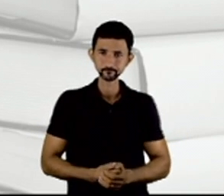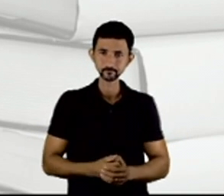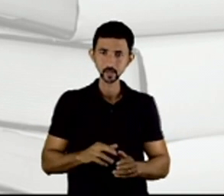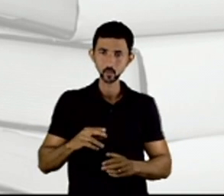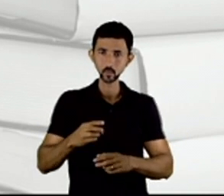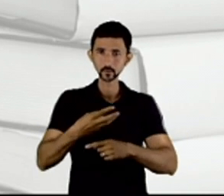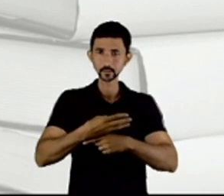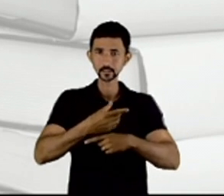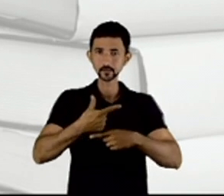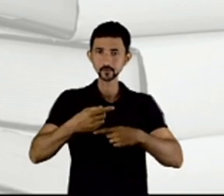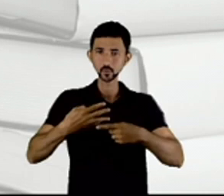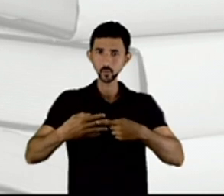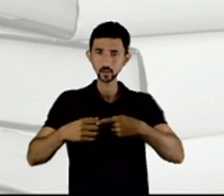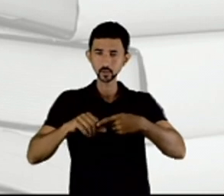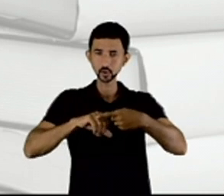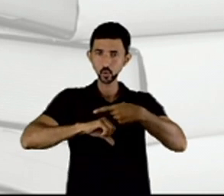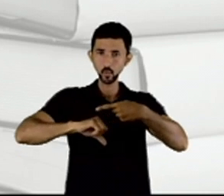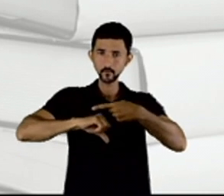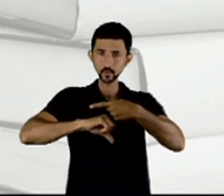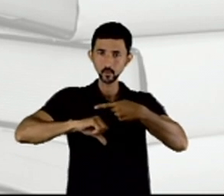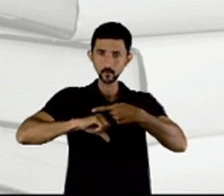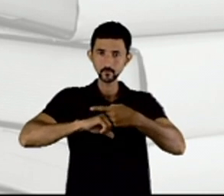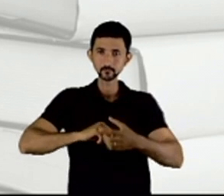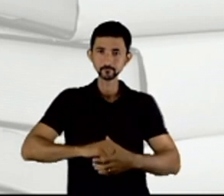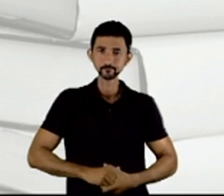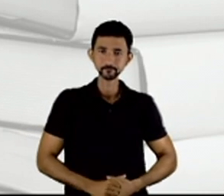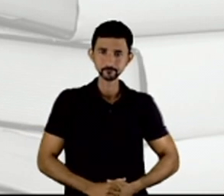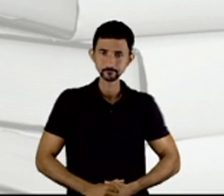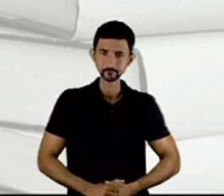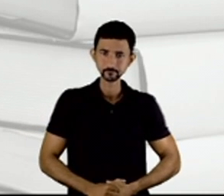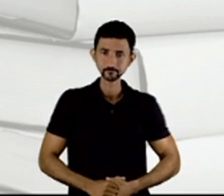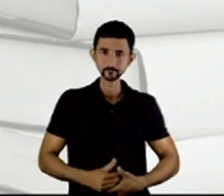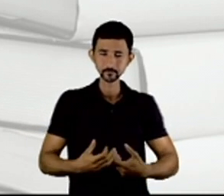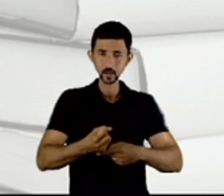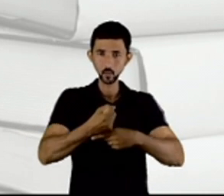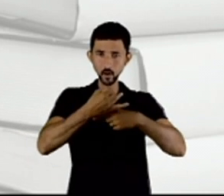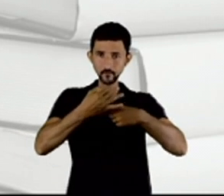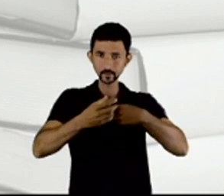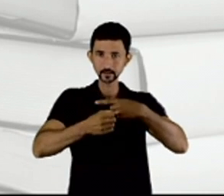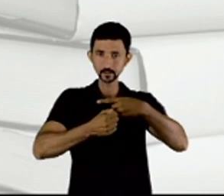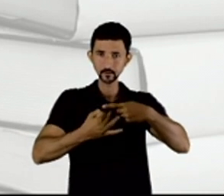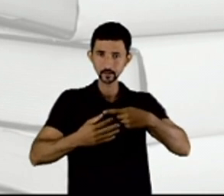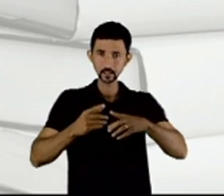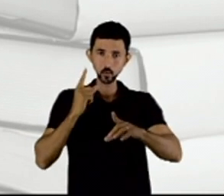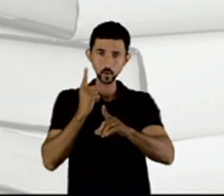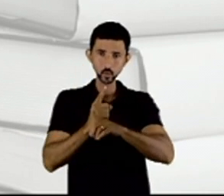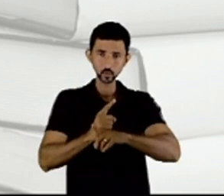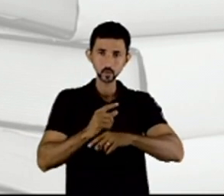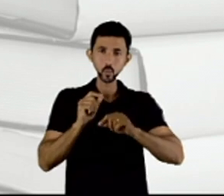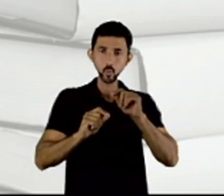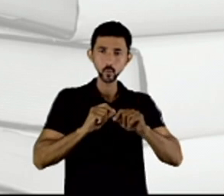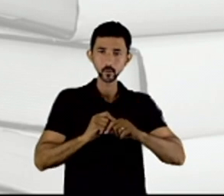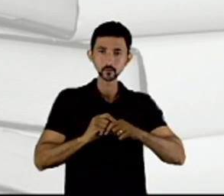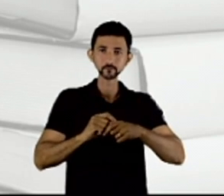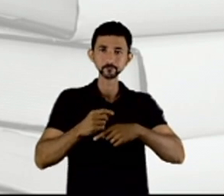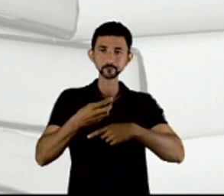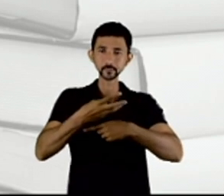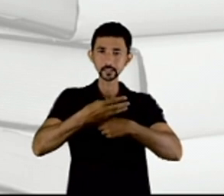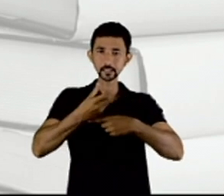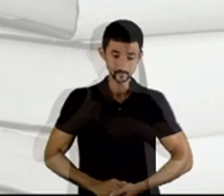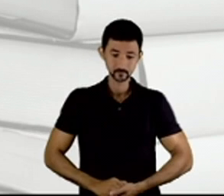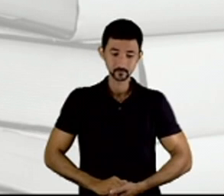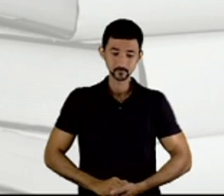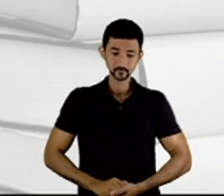324 99 avos. Certo? Então, a fração geratriz procurada é 36